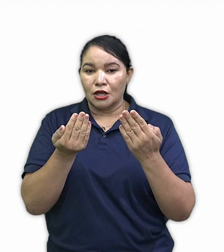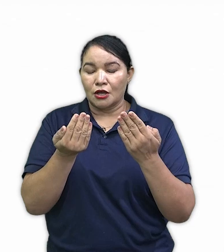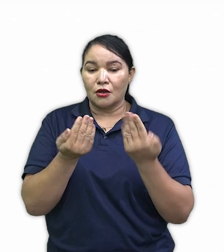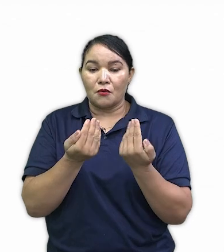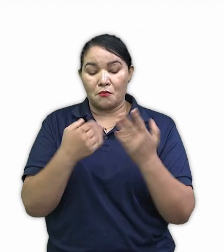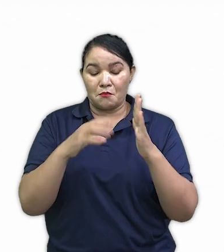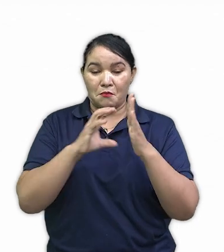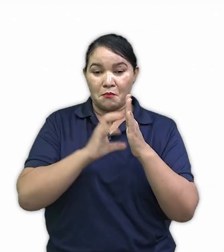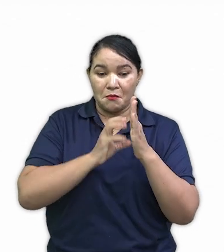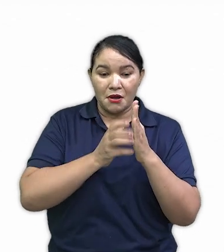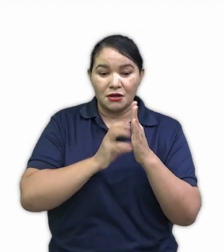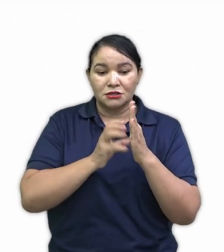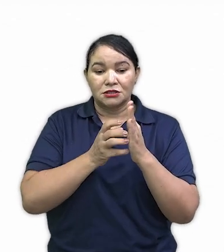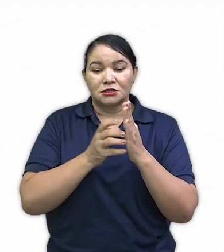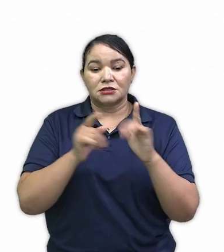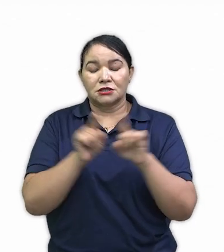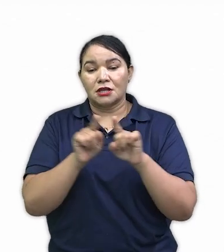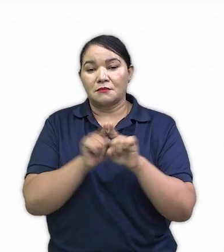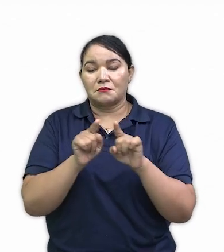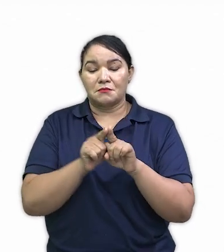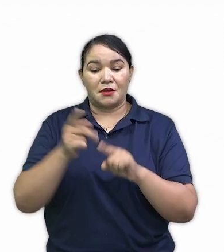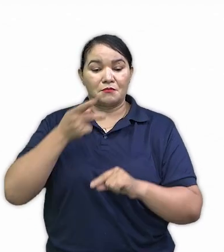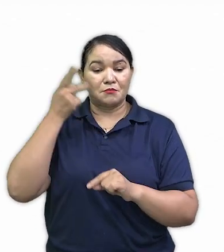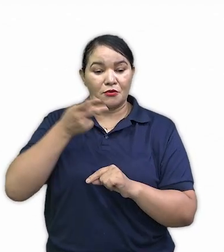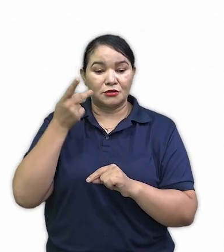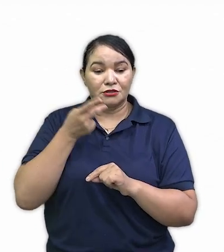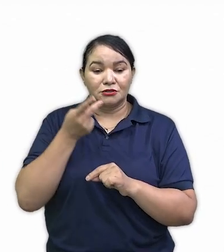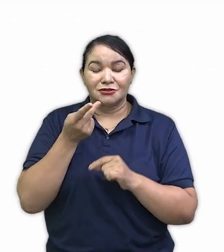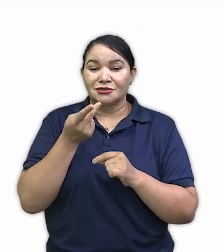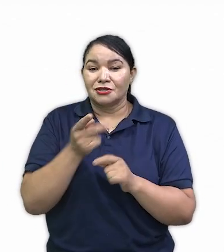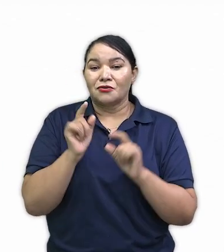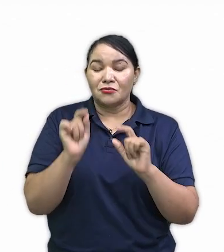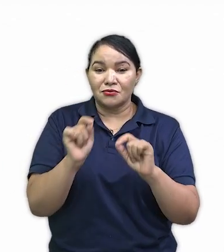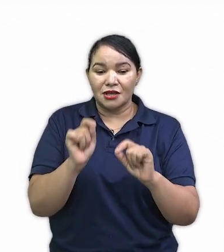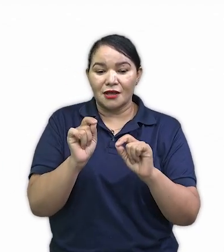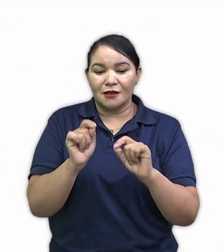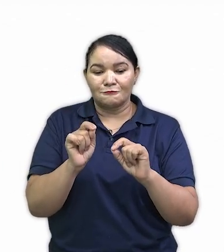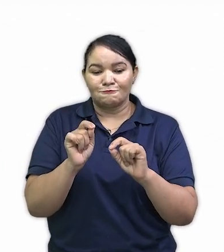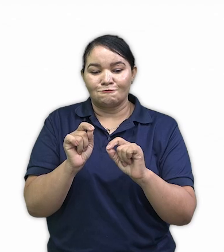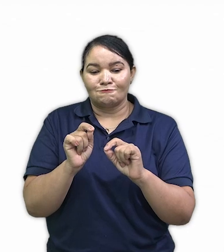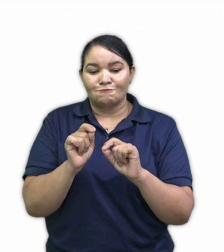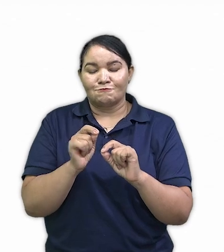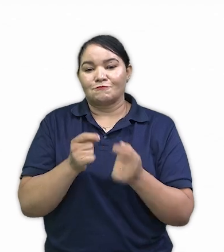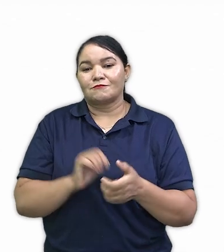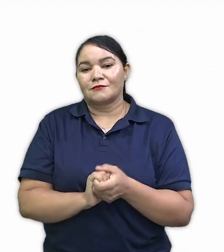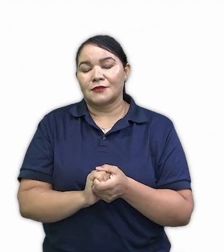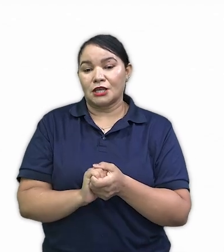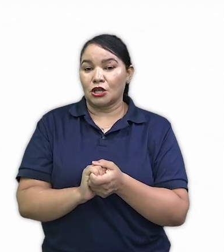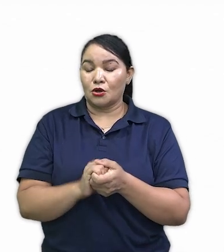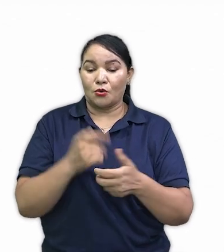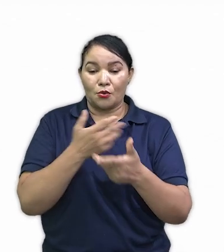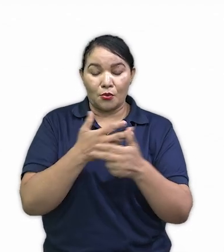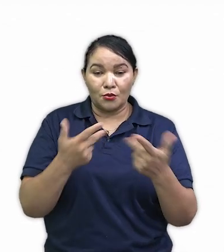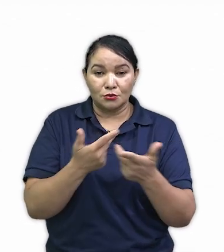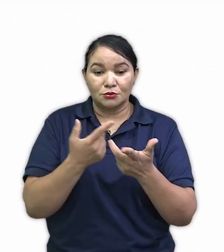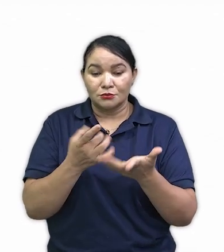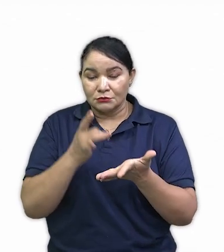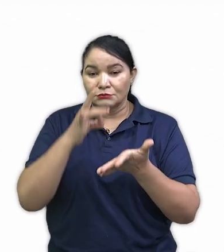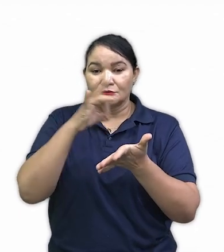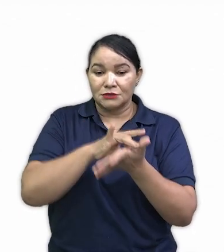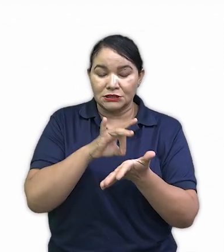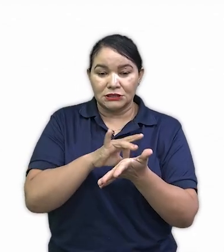desconfiança os partidos e políticos que preferem o quê? Se engajar em